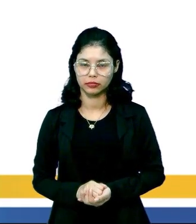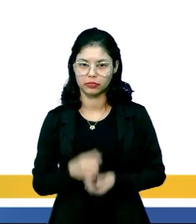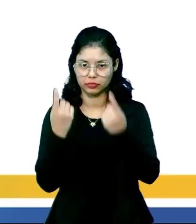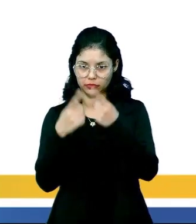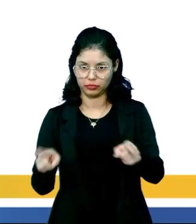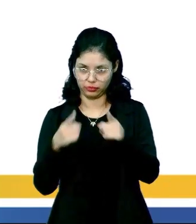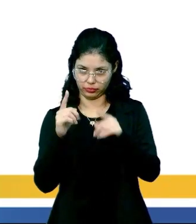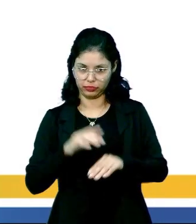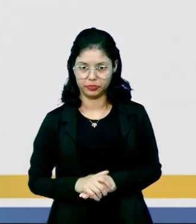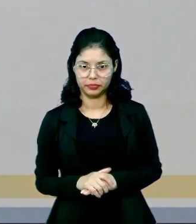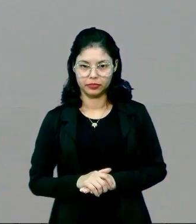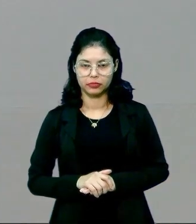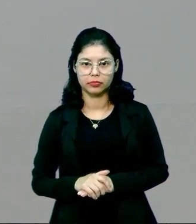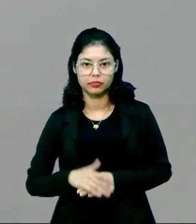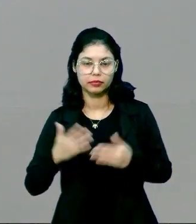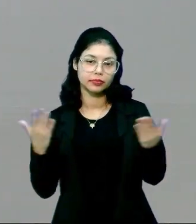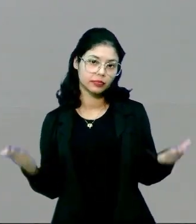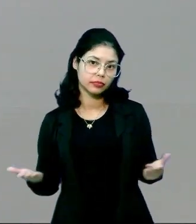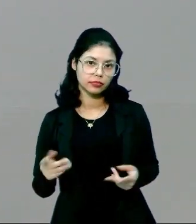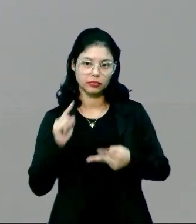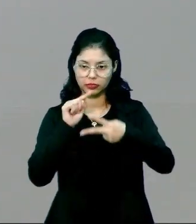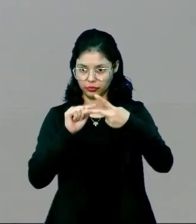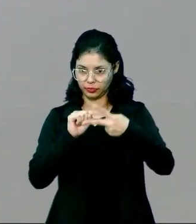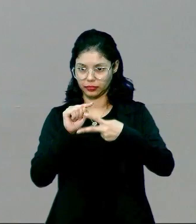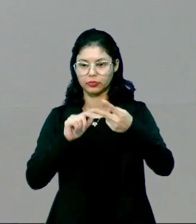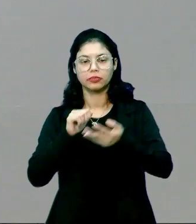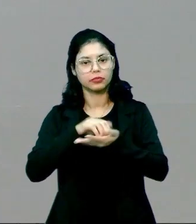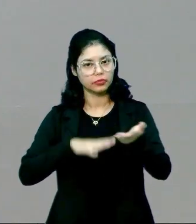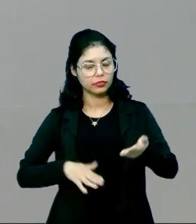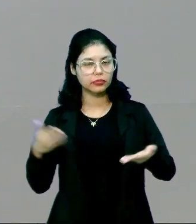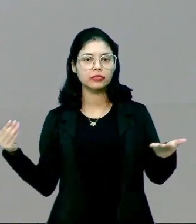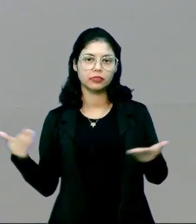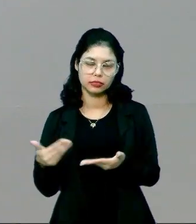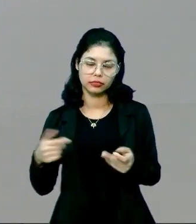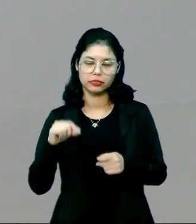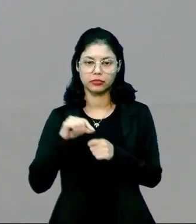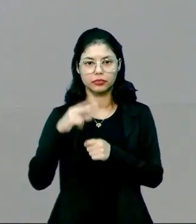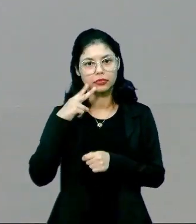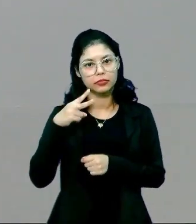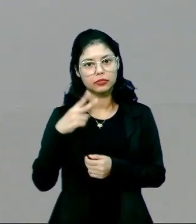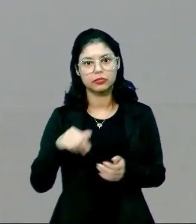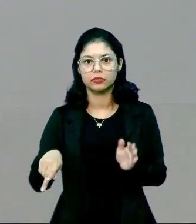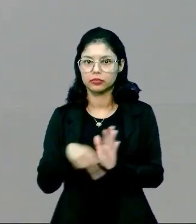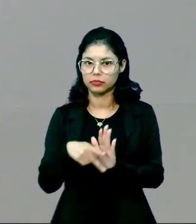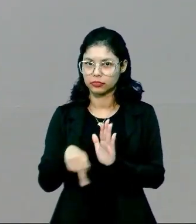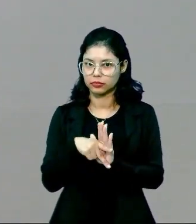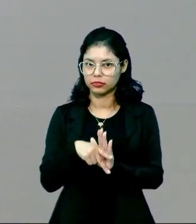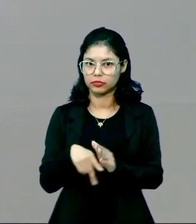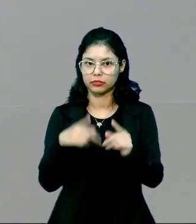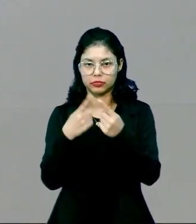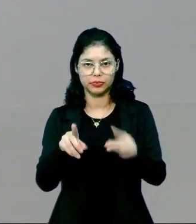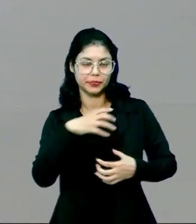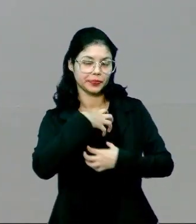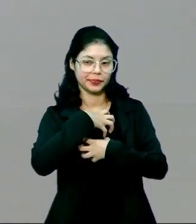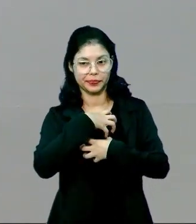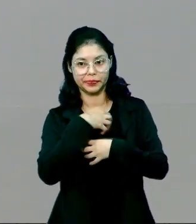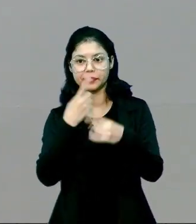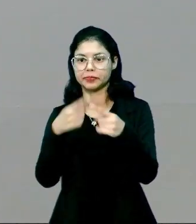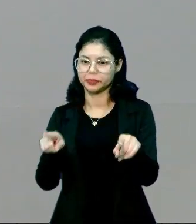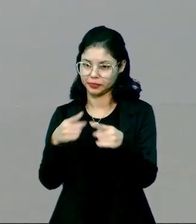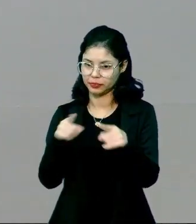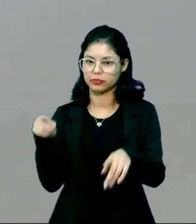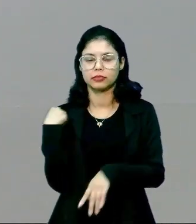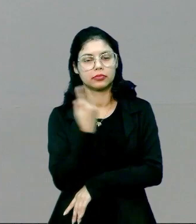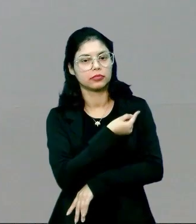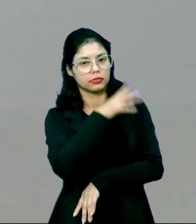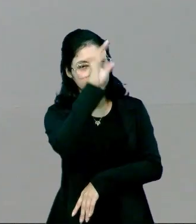música Na verdade as duas atividades que nós vamos ver hoje são exatamente sobre os ritmos musicais